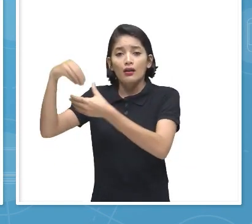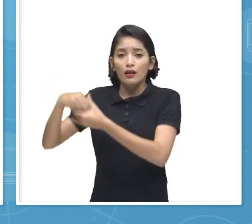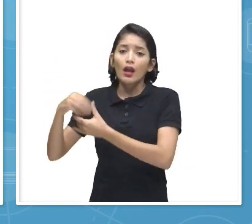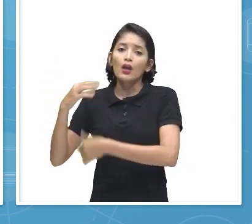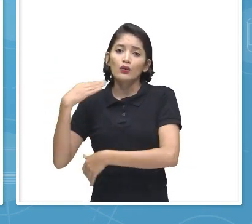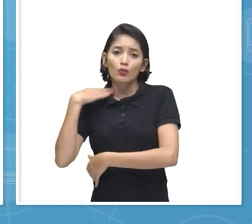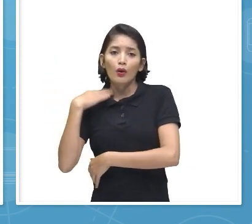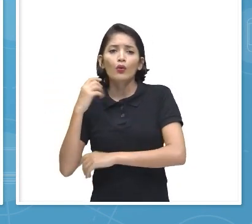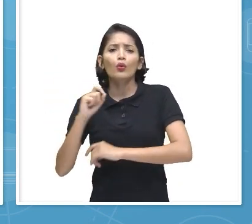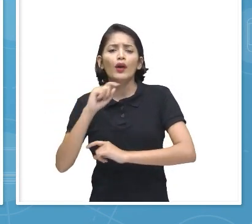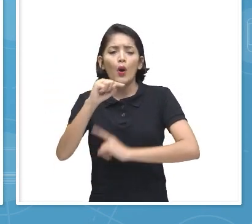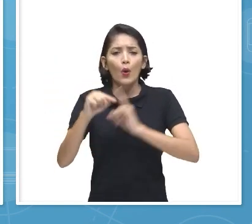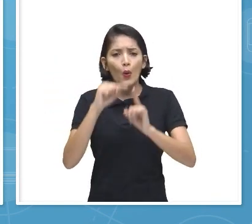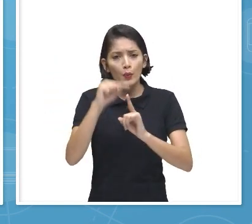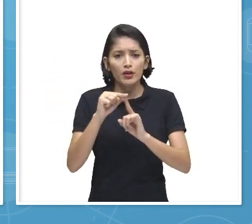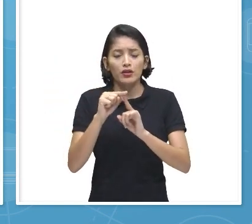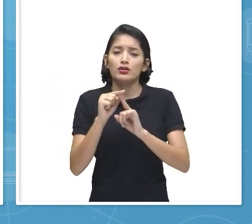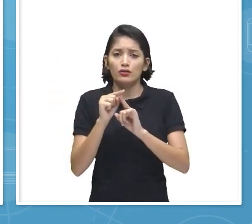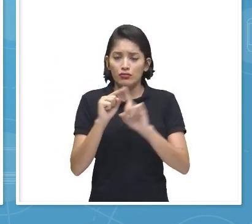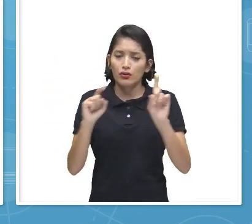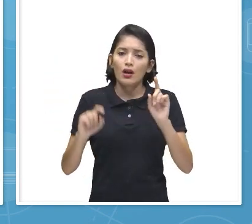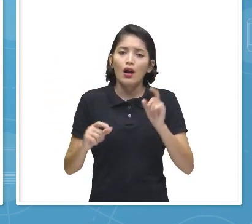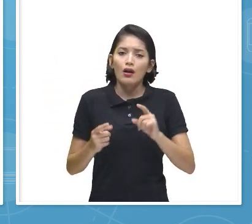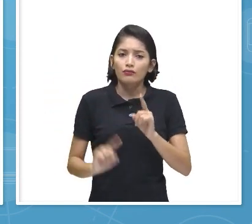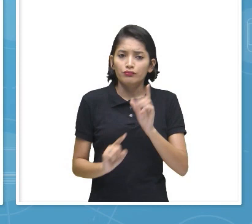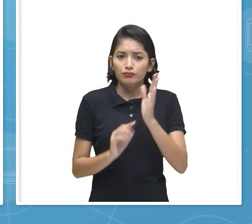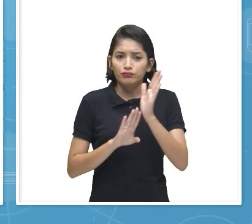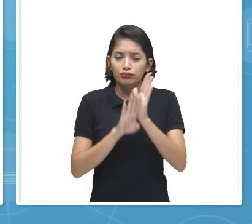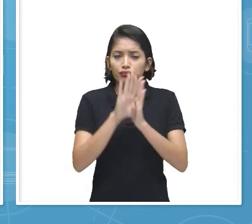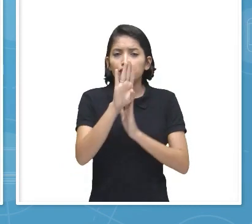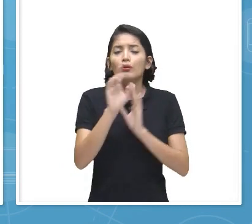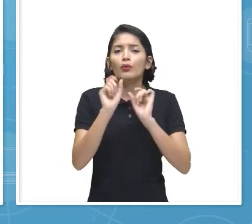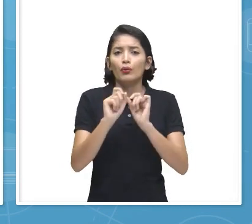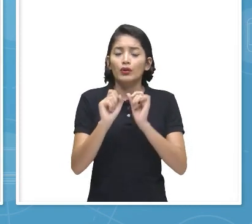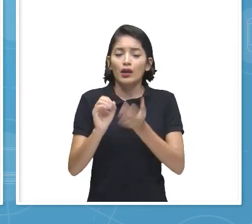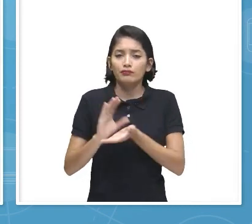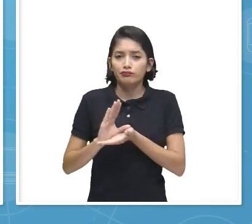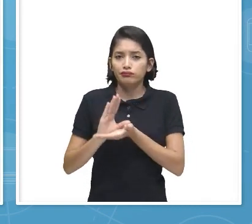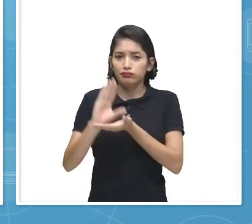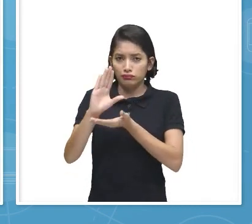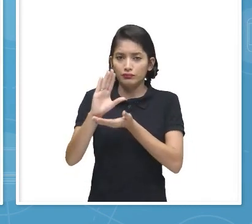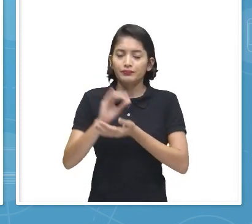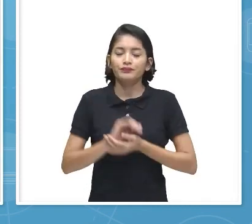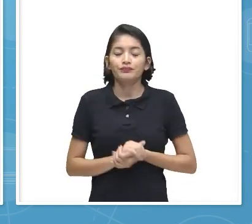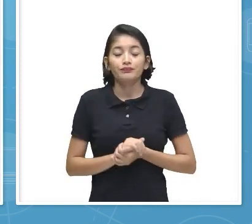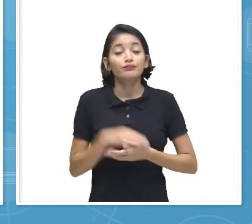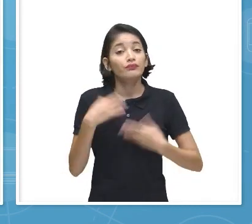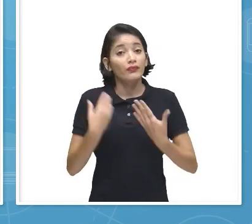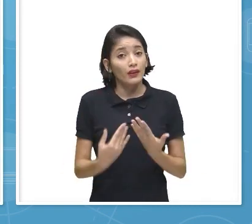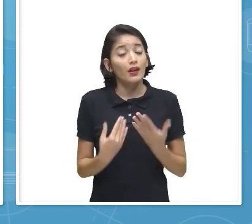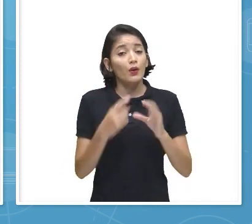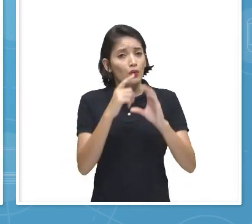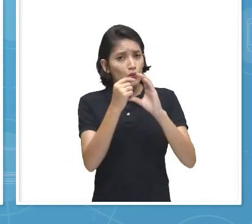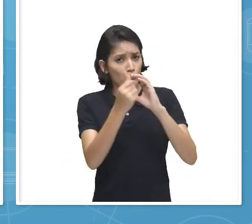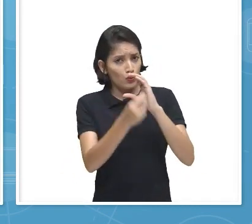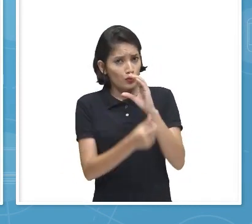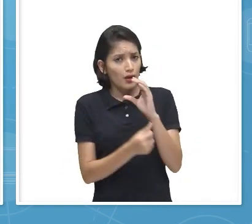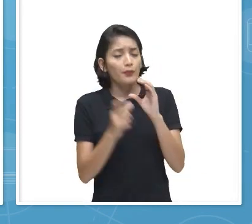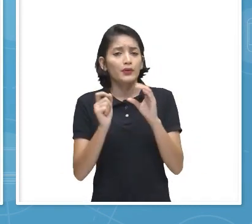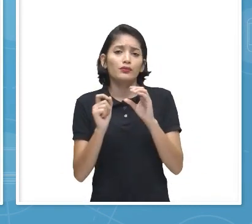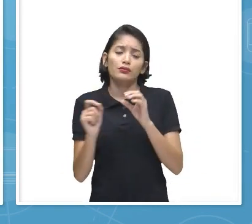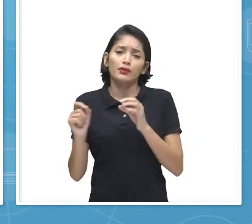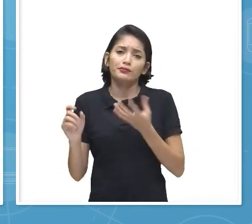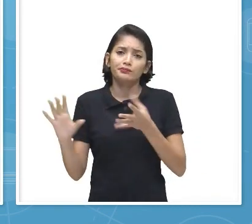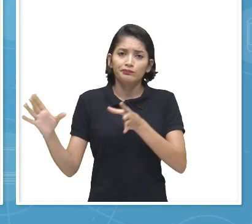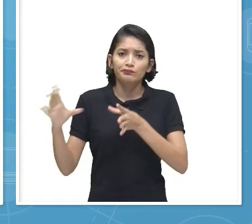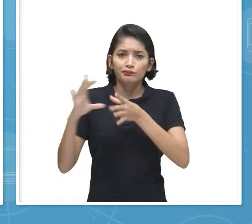do objetivo de elevar sua capacidade de autofinanciamento. Como a gente verificou no capitalismo financeiro, essa integração vai ser muito